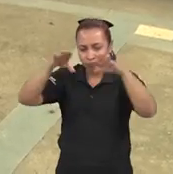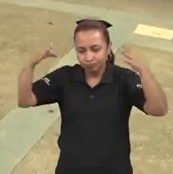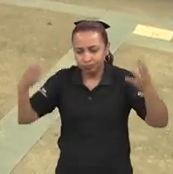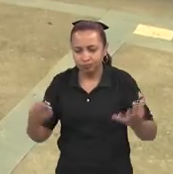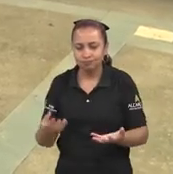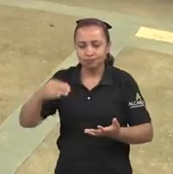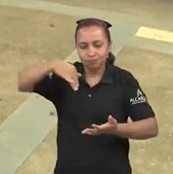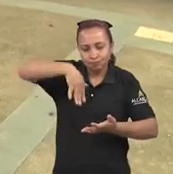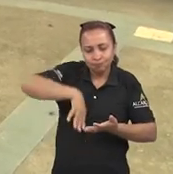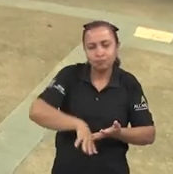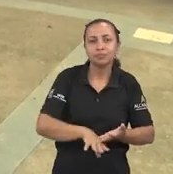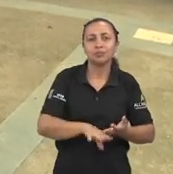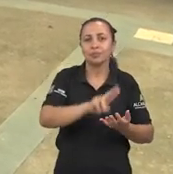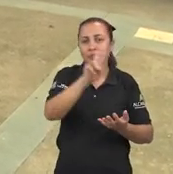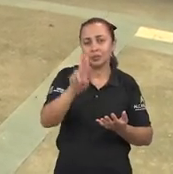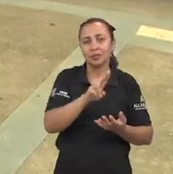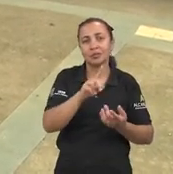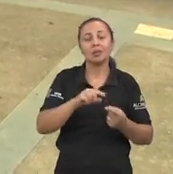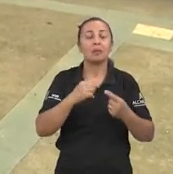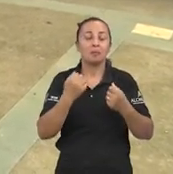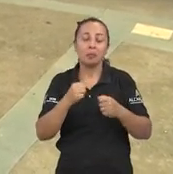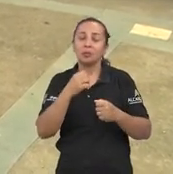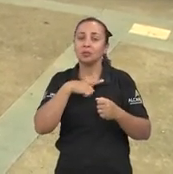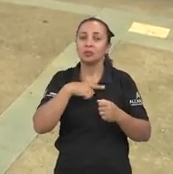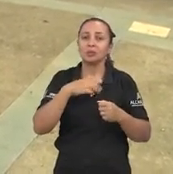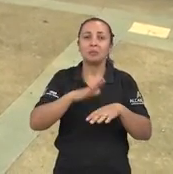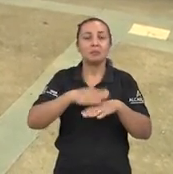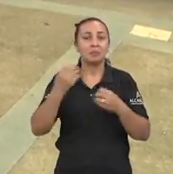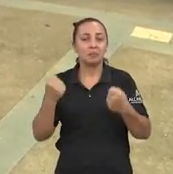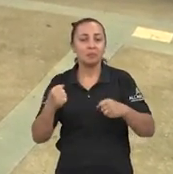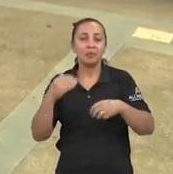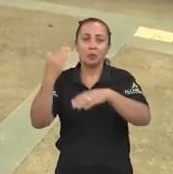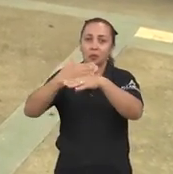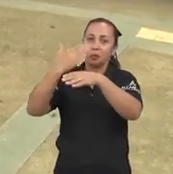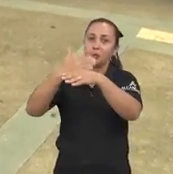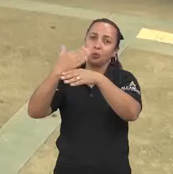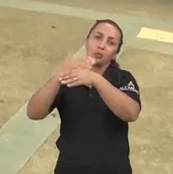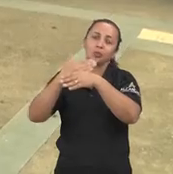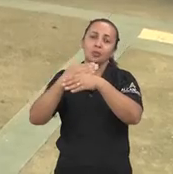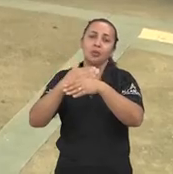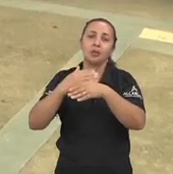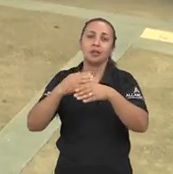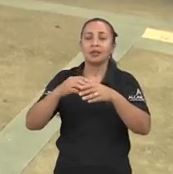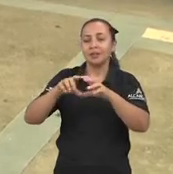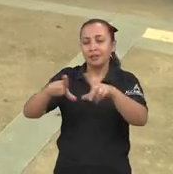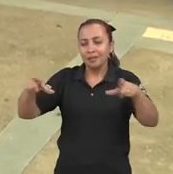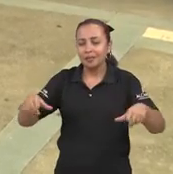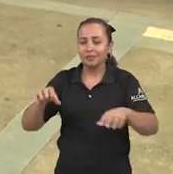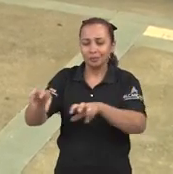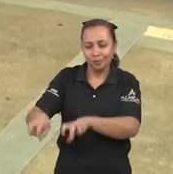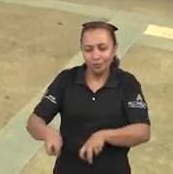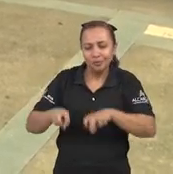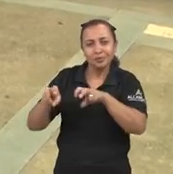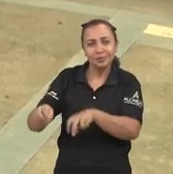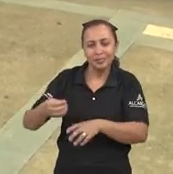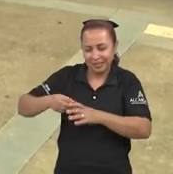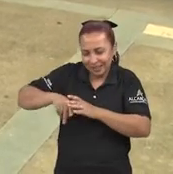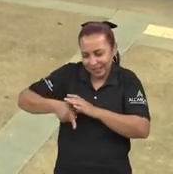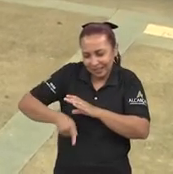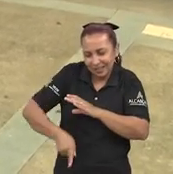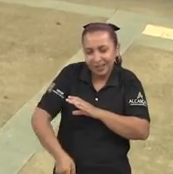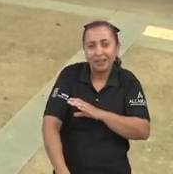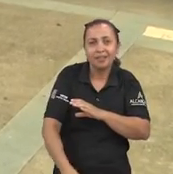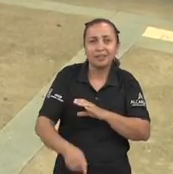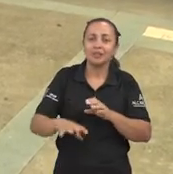na prova para descarga né pode ter os benefícios mas eu tenho que construir e muitas vezes não têm que subterrâneo tem que ter um curso